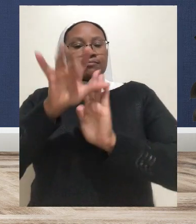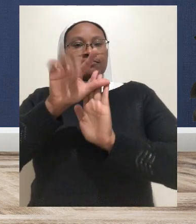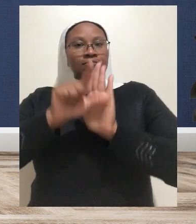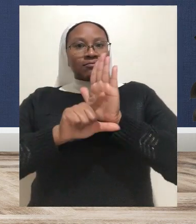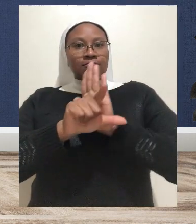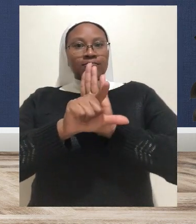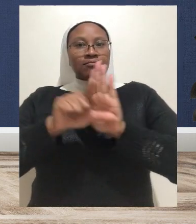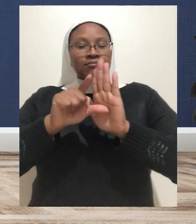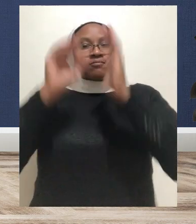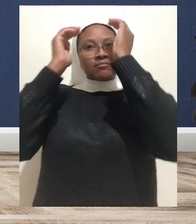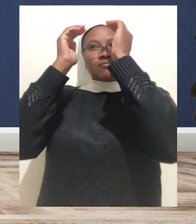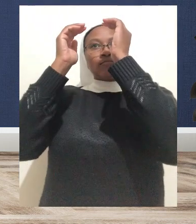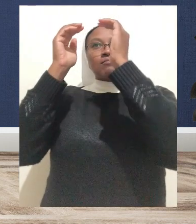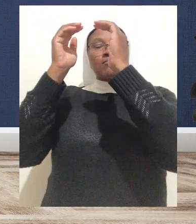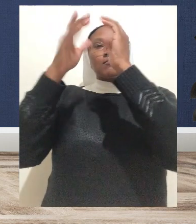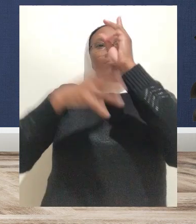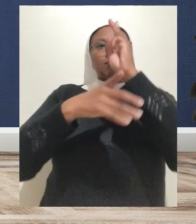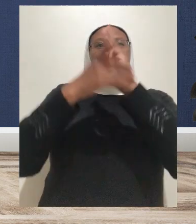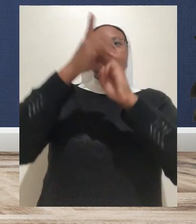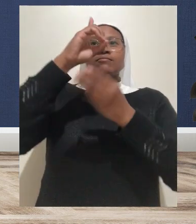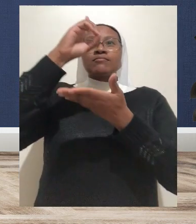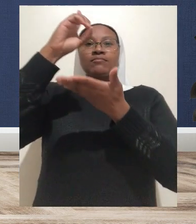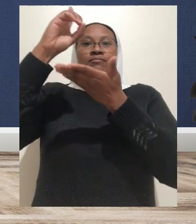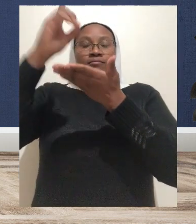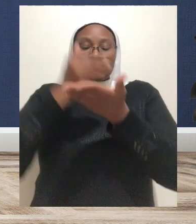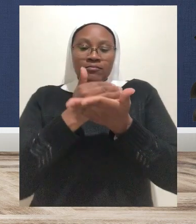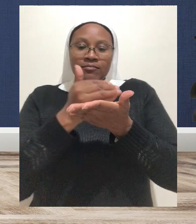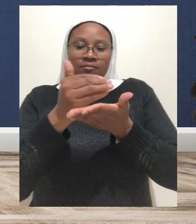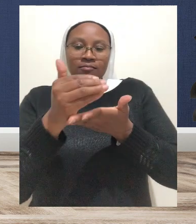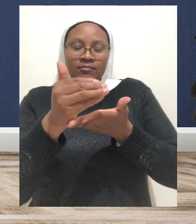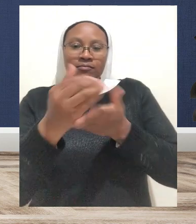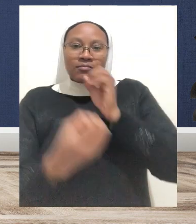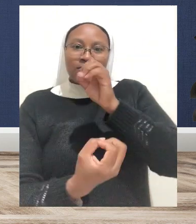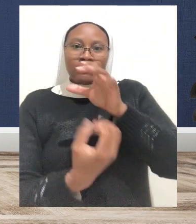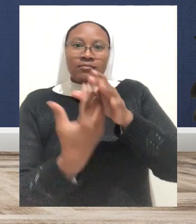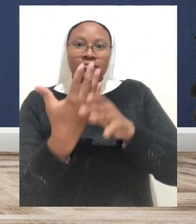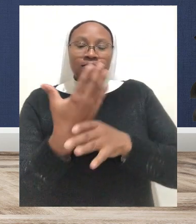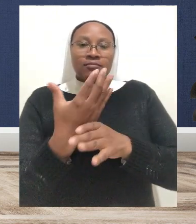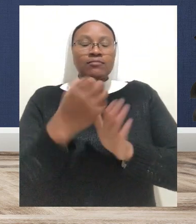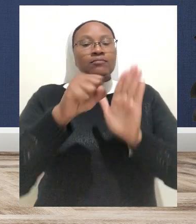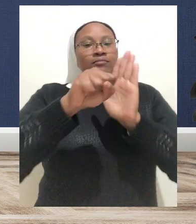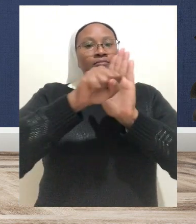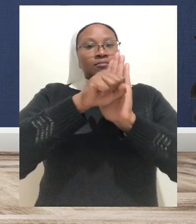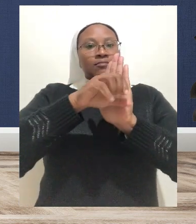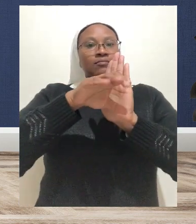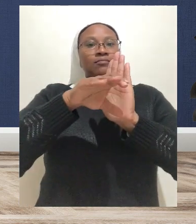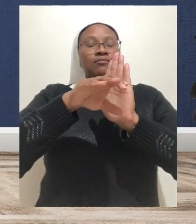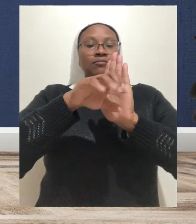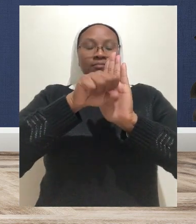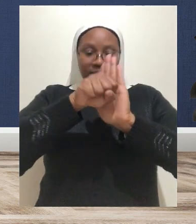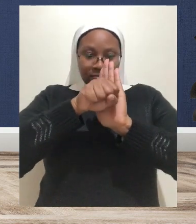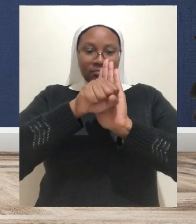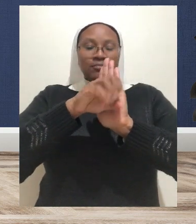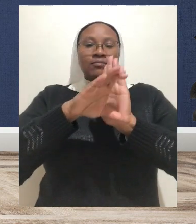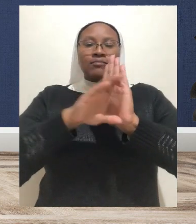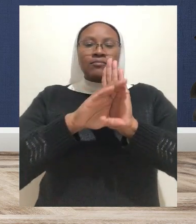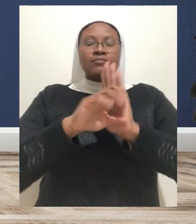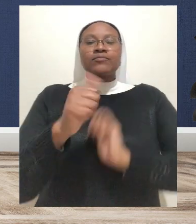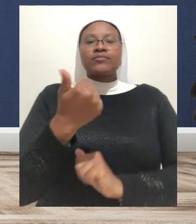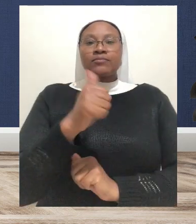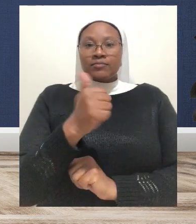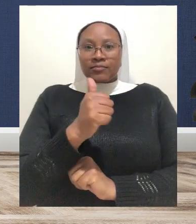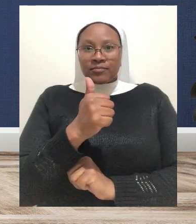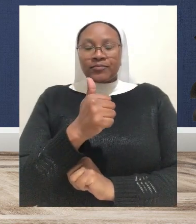autenticamente litúrgica, em honra à Santíssima Trindade, surgiu no início do século XI, em um mosteiro